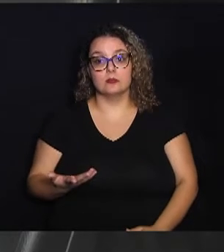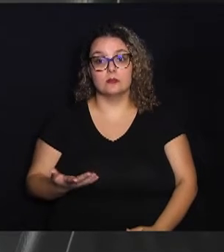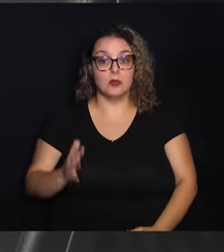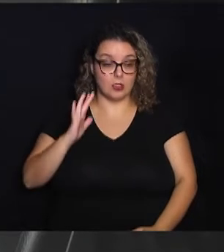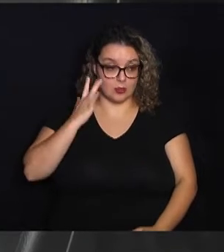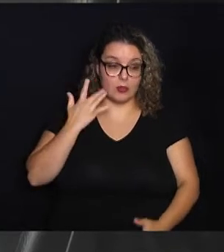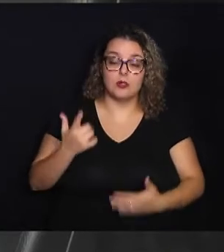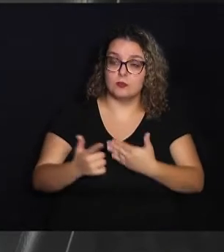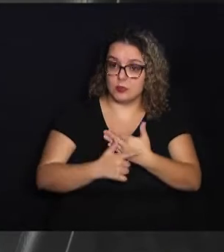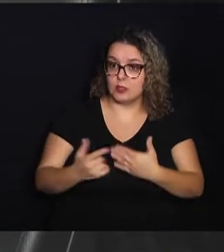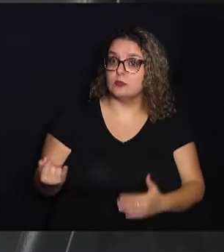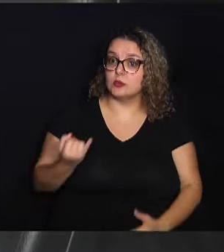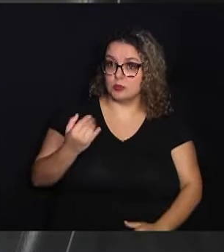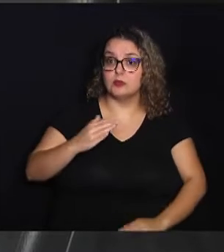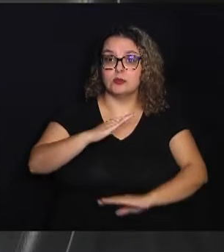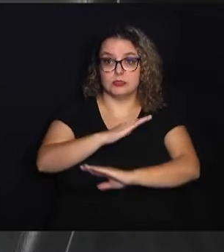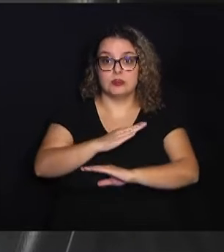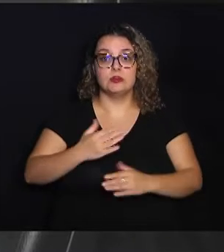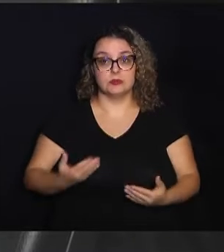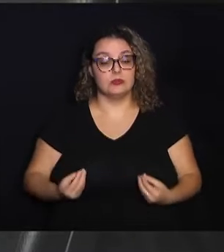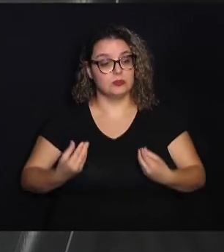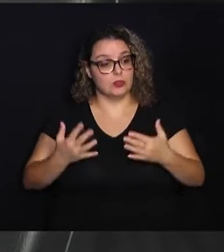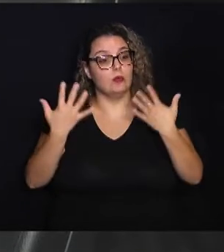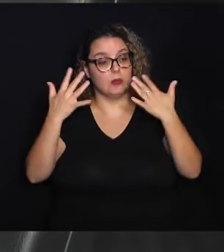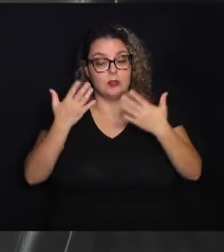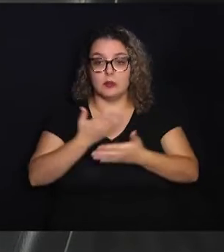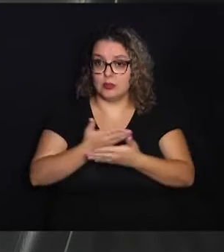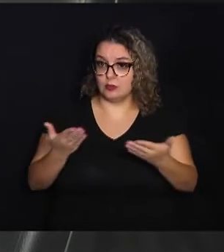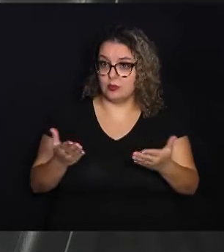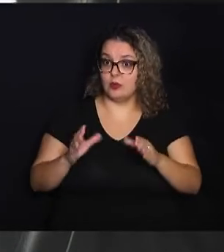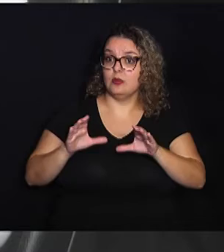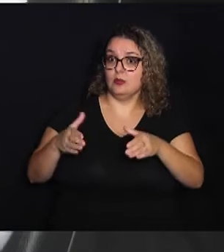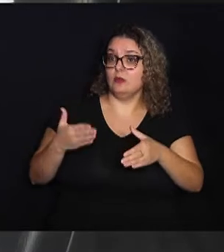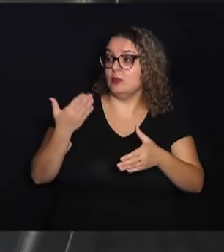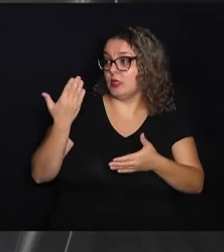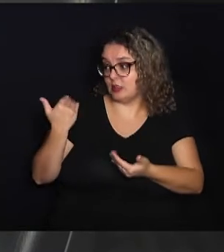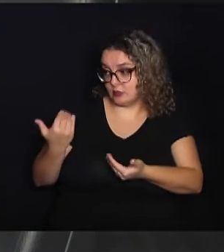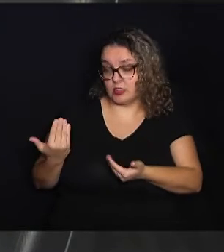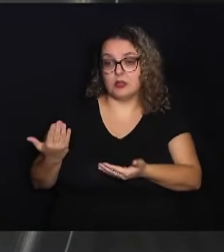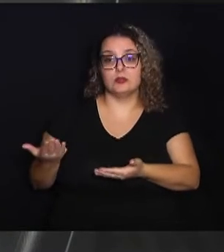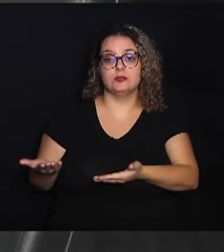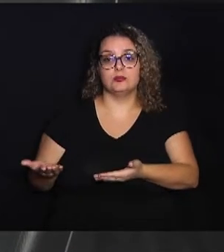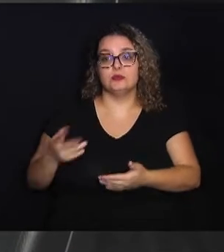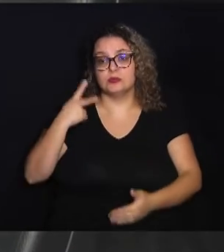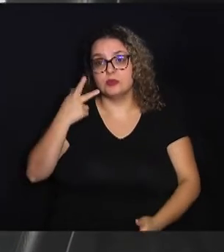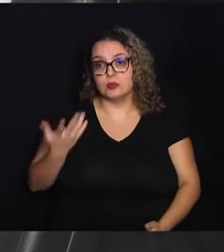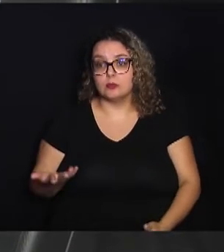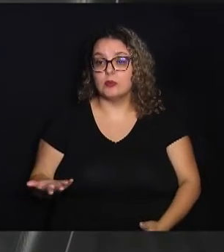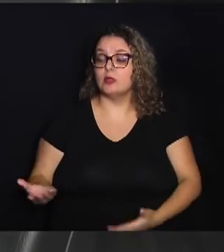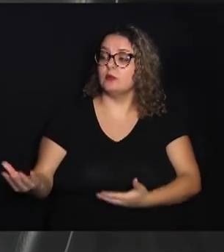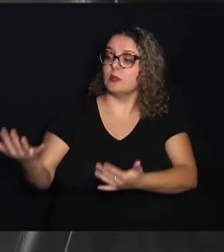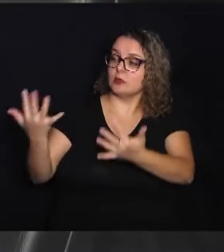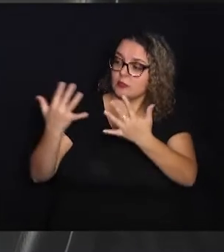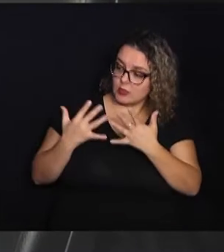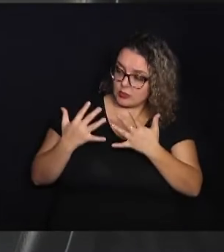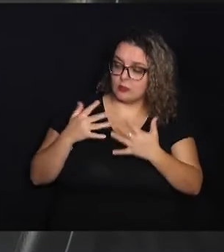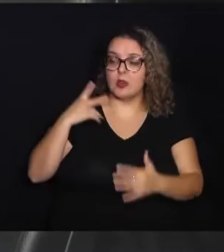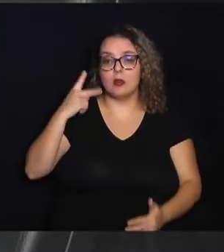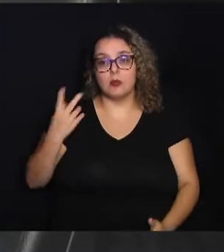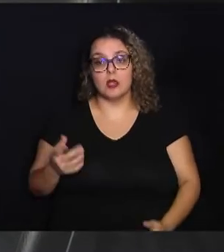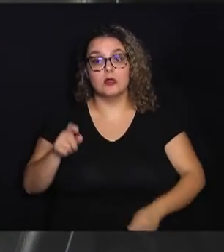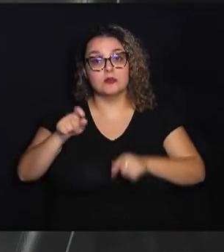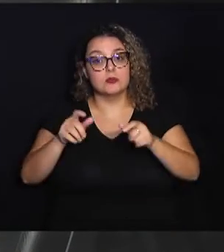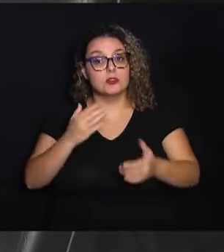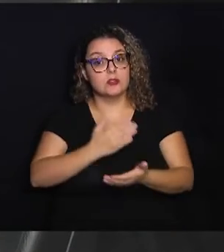papel fundamental aqui da Câmara, e eu dou parabéns para vocês, do Parlamento Jovem, de trazer jovens para a política, as pessoas começarem a